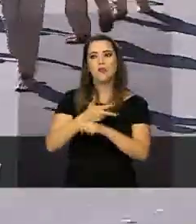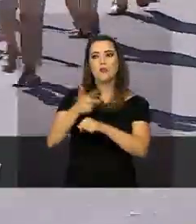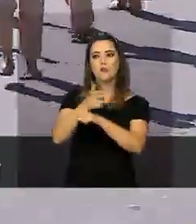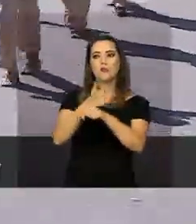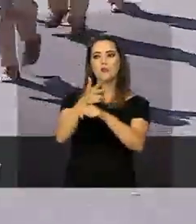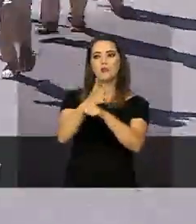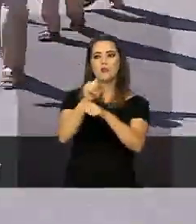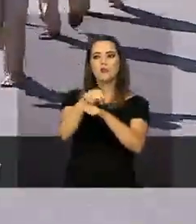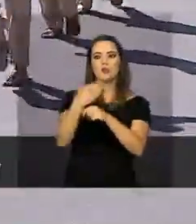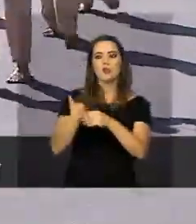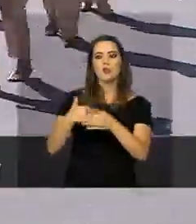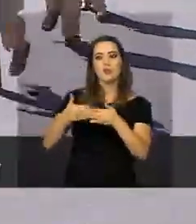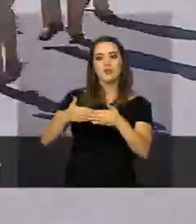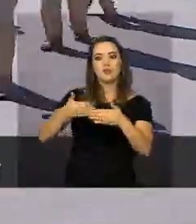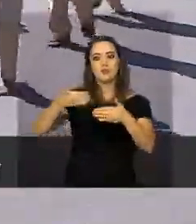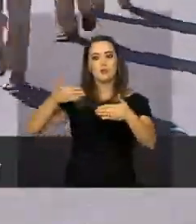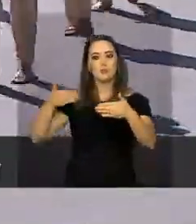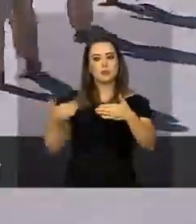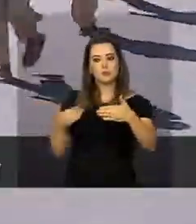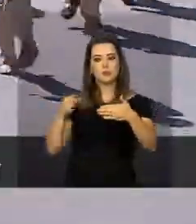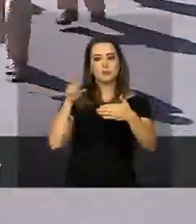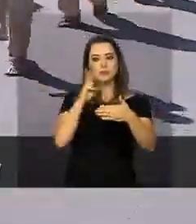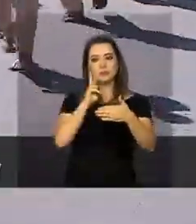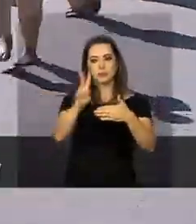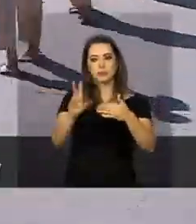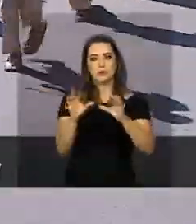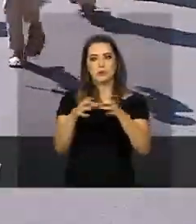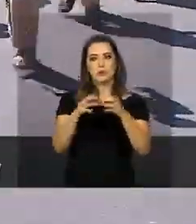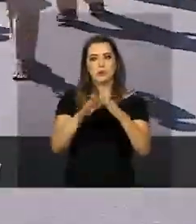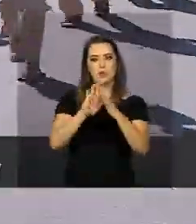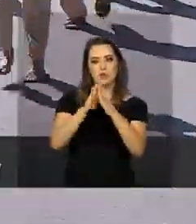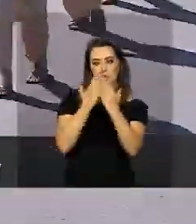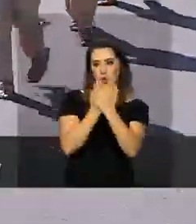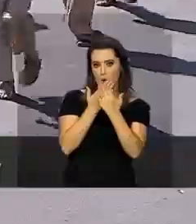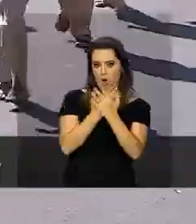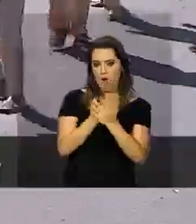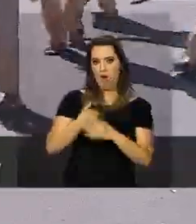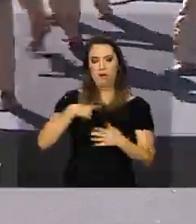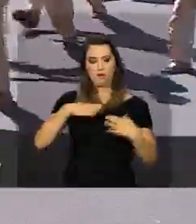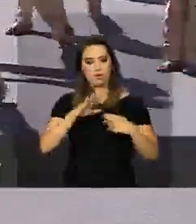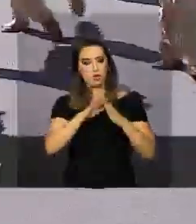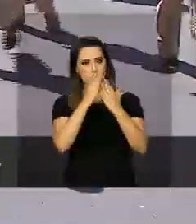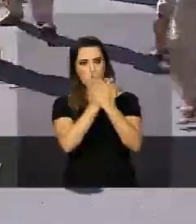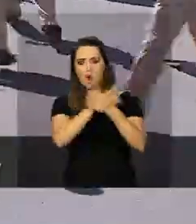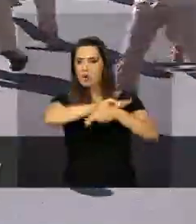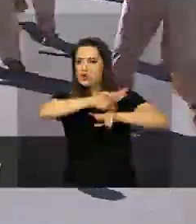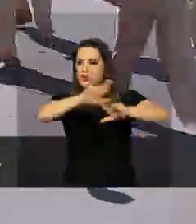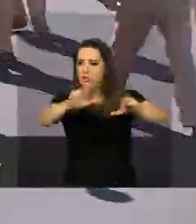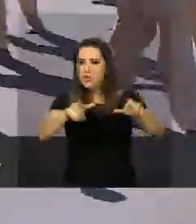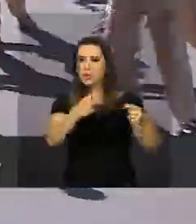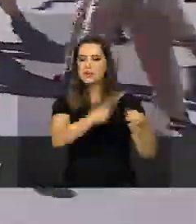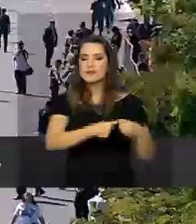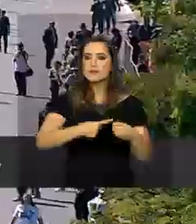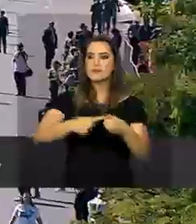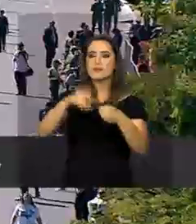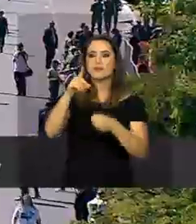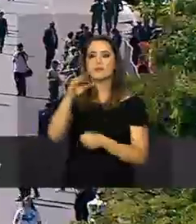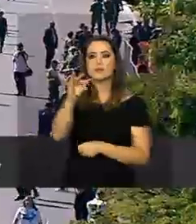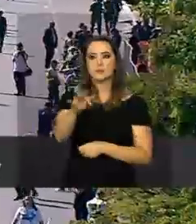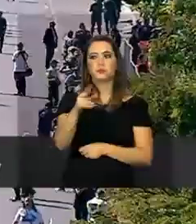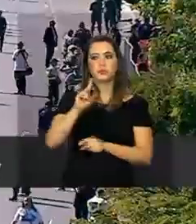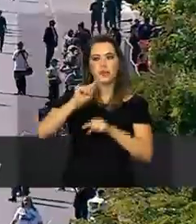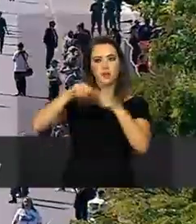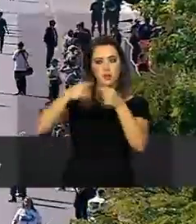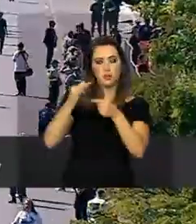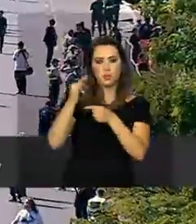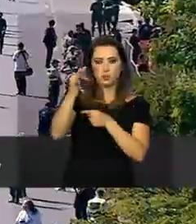na parte cívica do desfile. Estamos vendo aí escolares representando diferentes regiões aqui do Distrito Federal. E logo